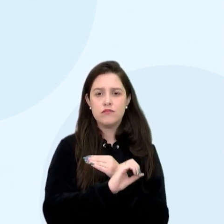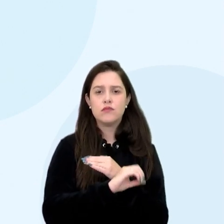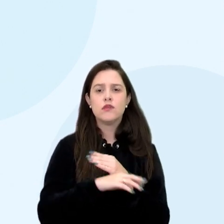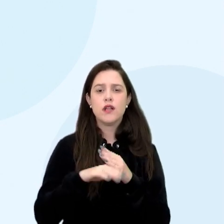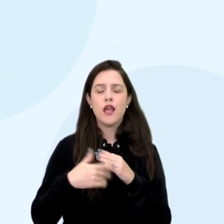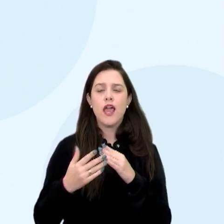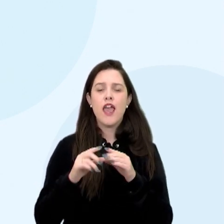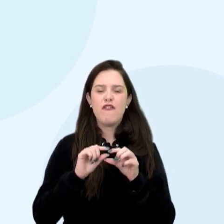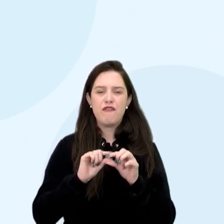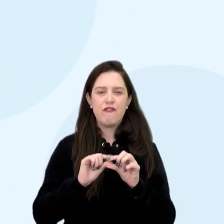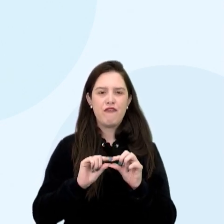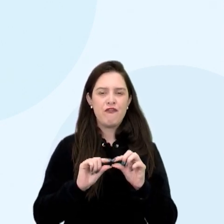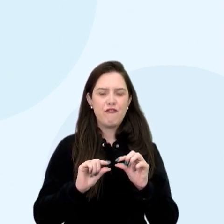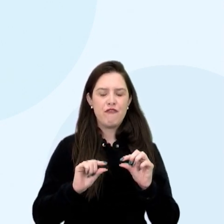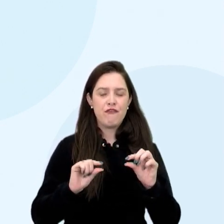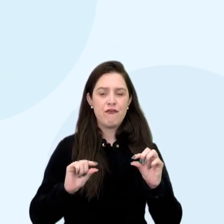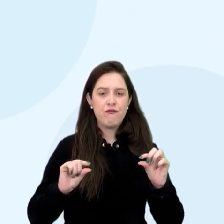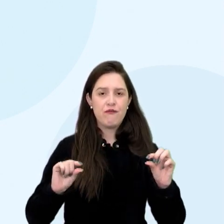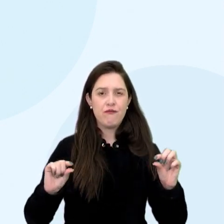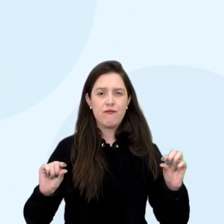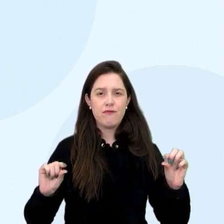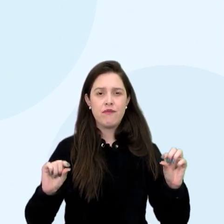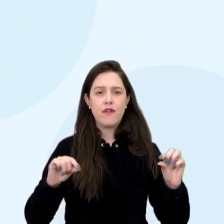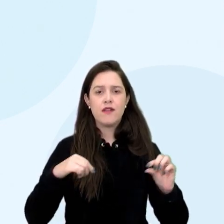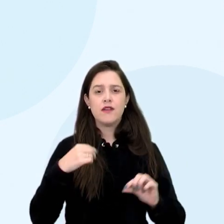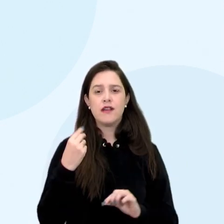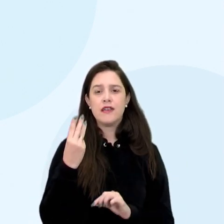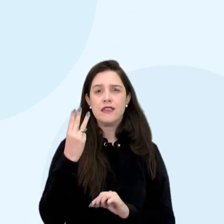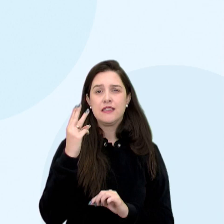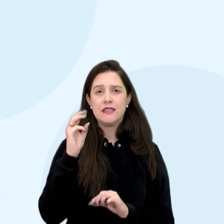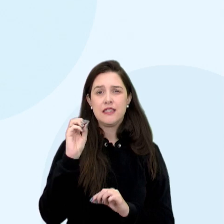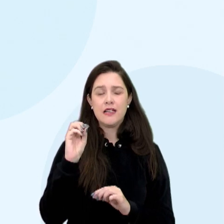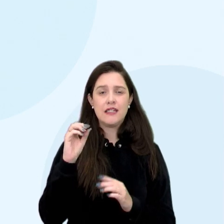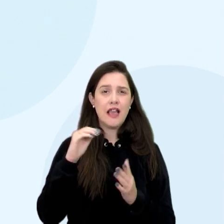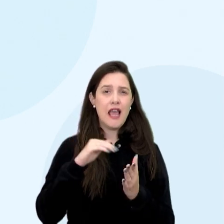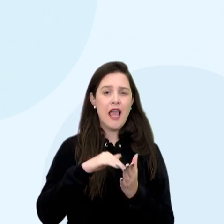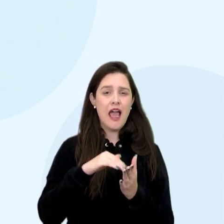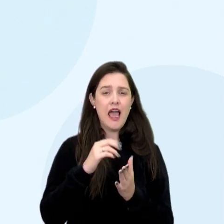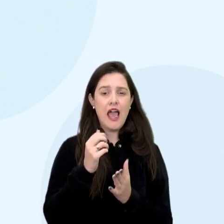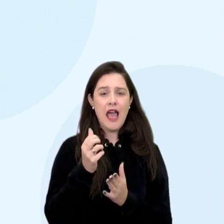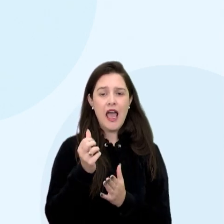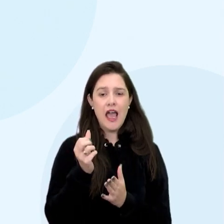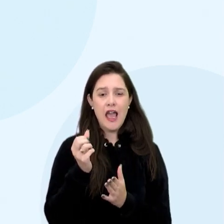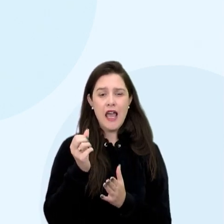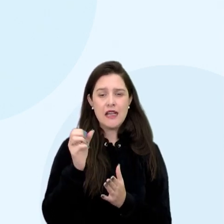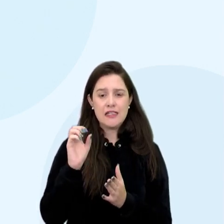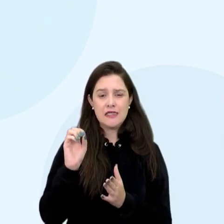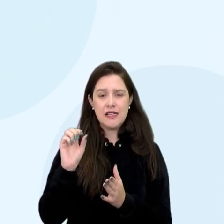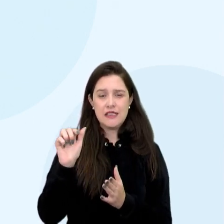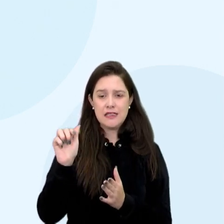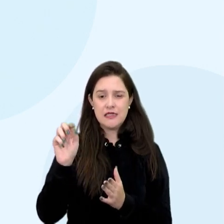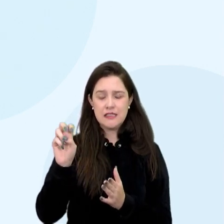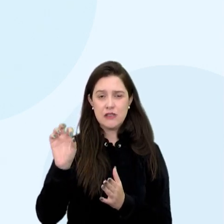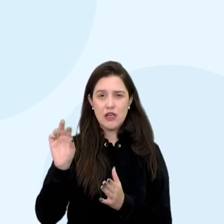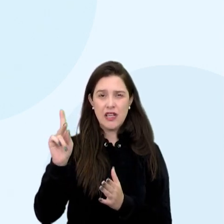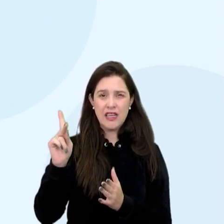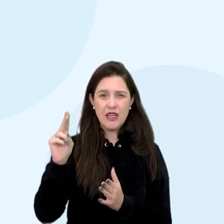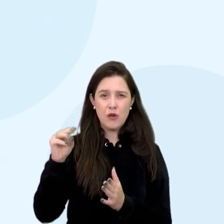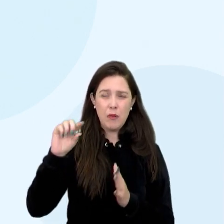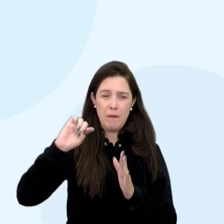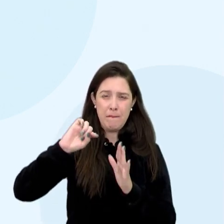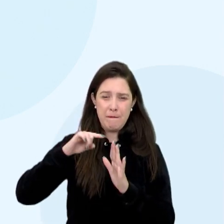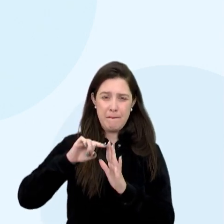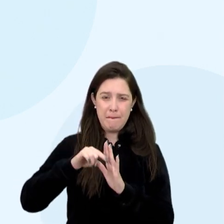mais fina, né? Ela está lá de 30 a 60 quilômetros, 65 quilômetros de profundidade,